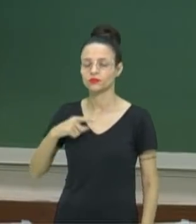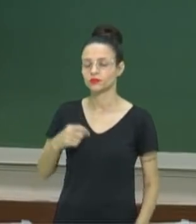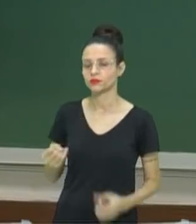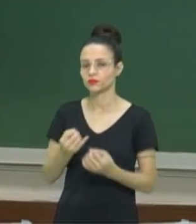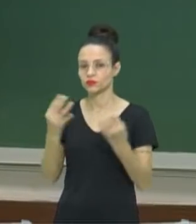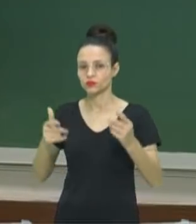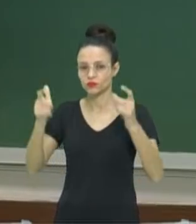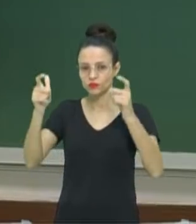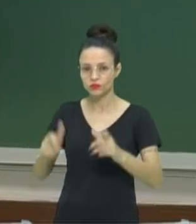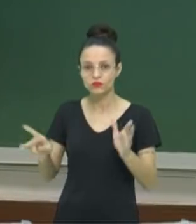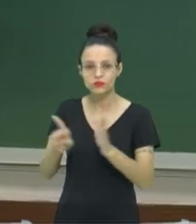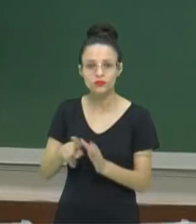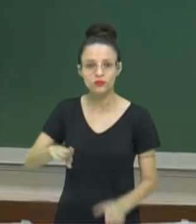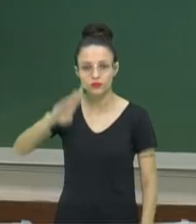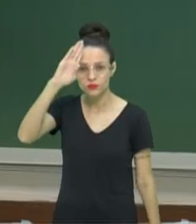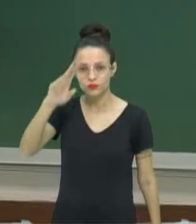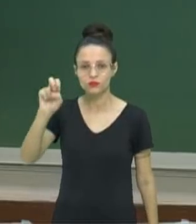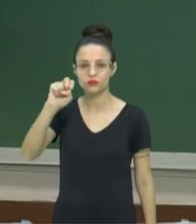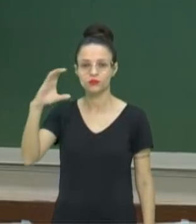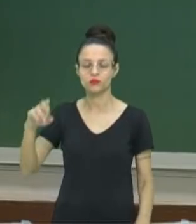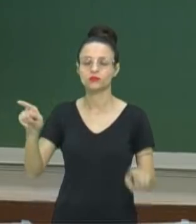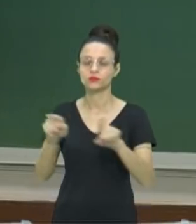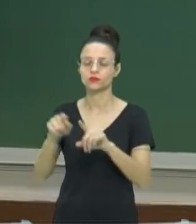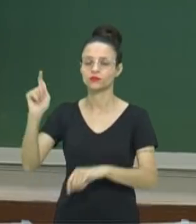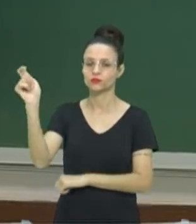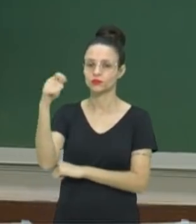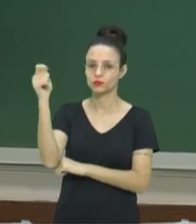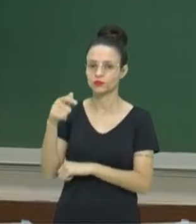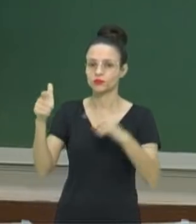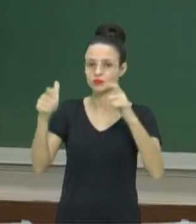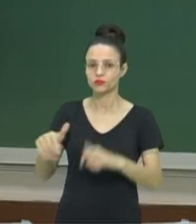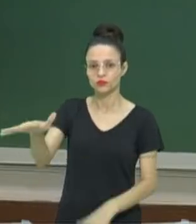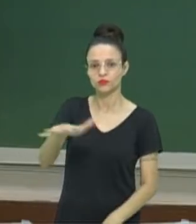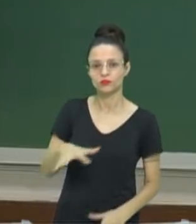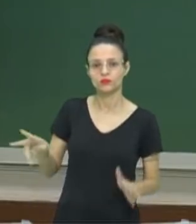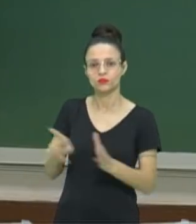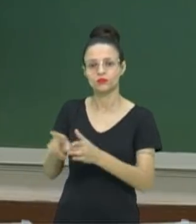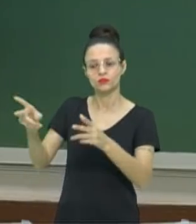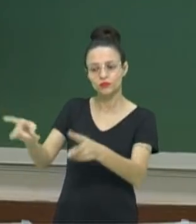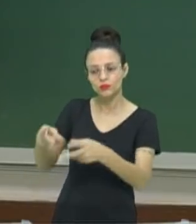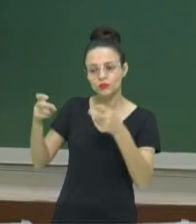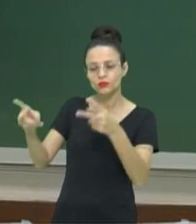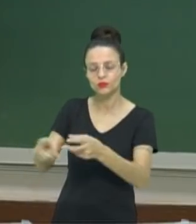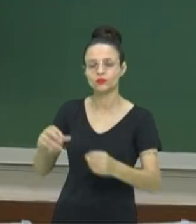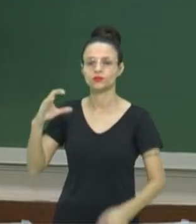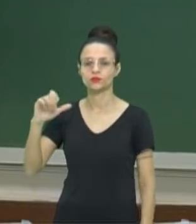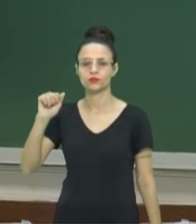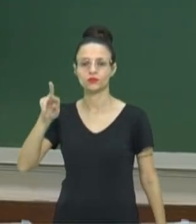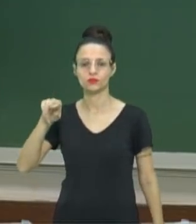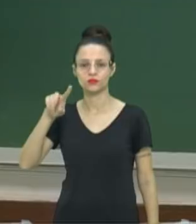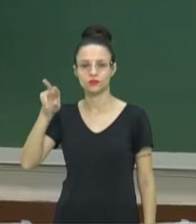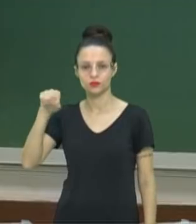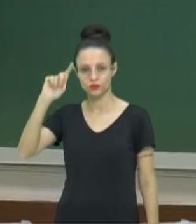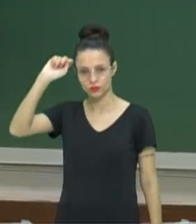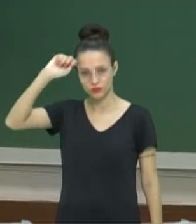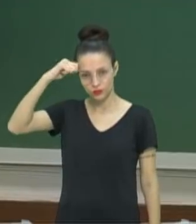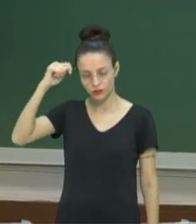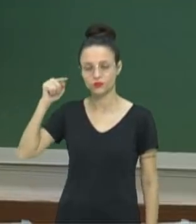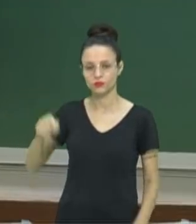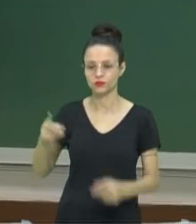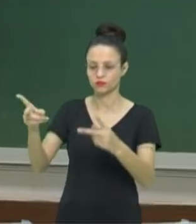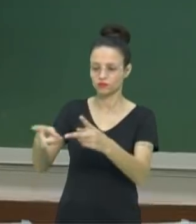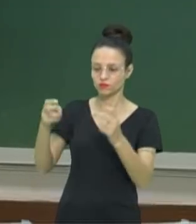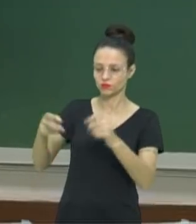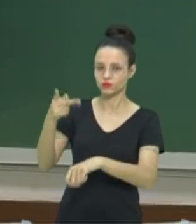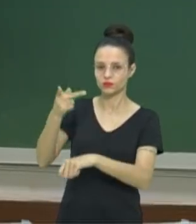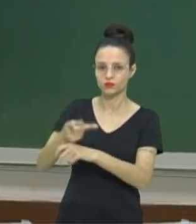ali, principalmente em Santa Catarina, e no Rio Grande do Sul nós vamos ter áreas de reserva ali de exploração. Então essa atividade